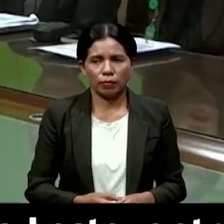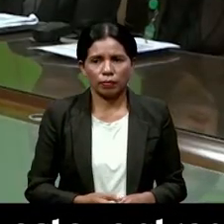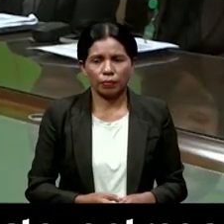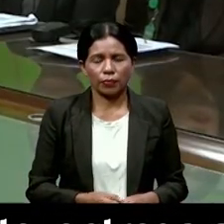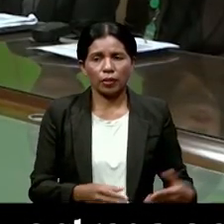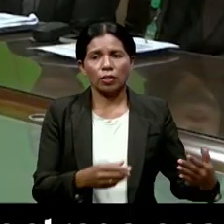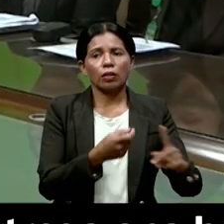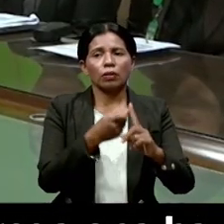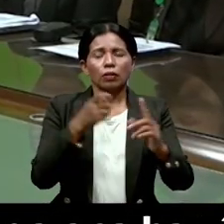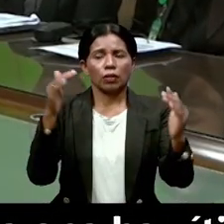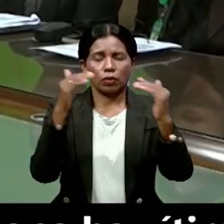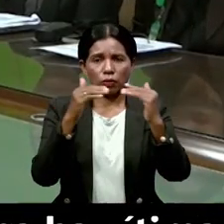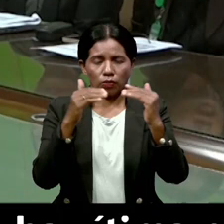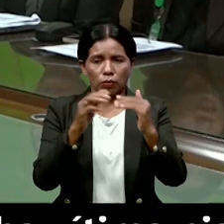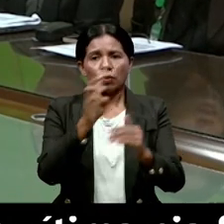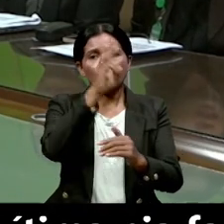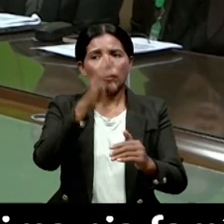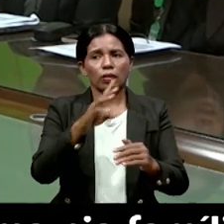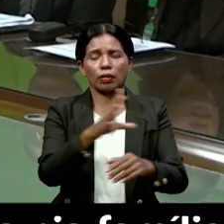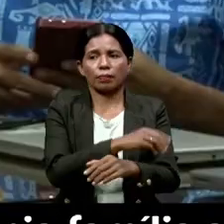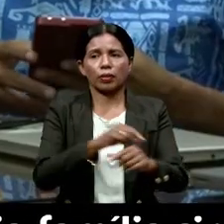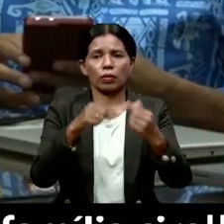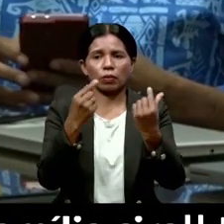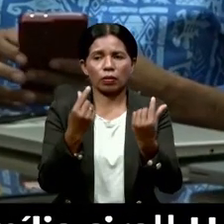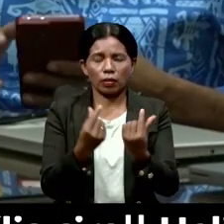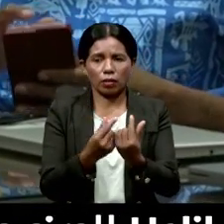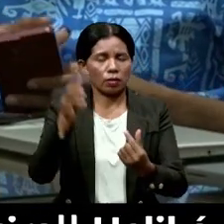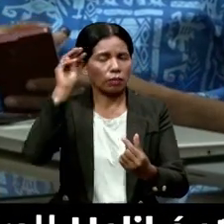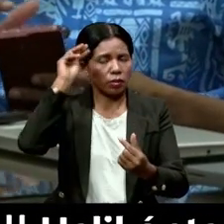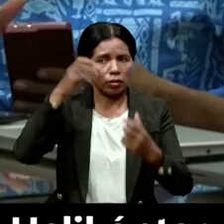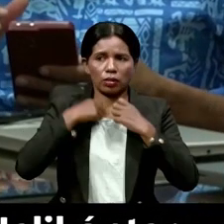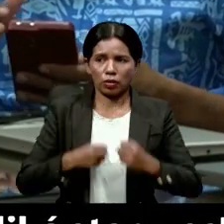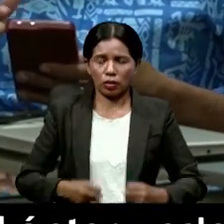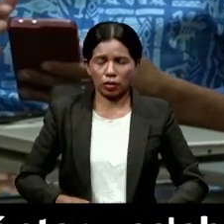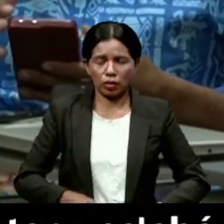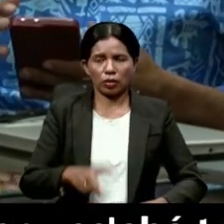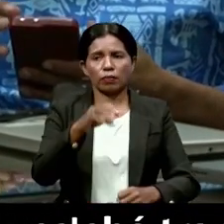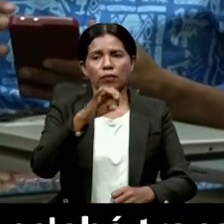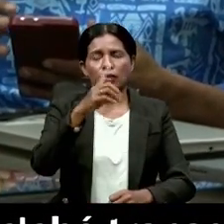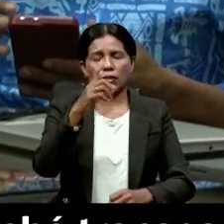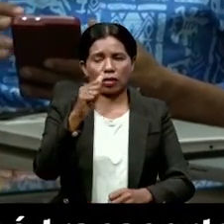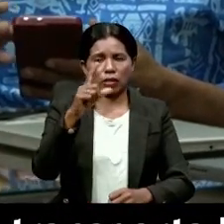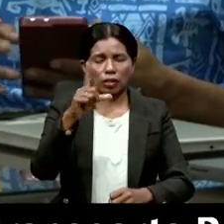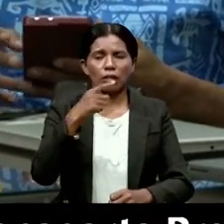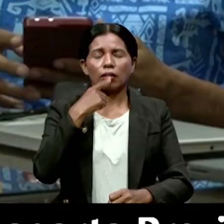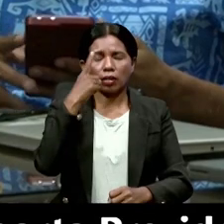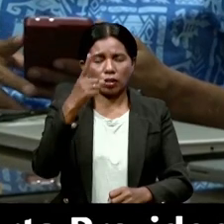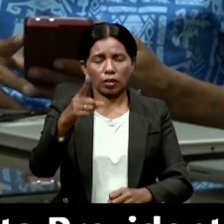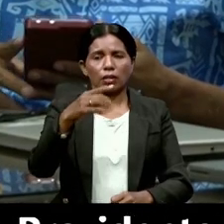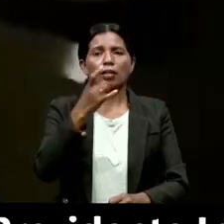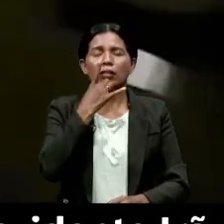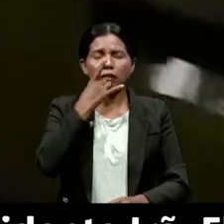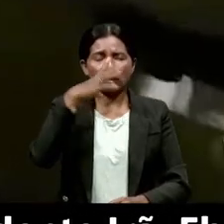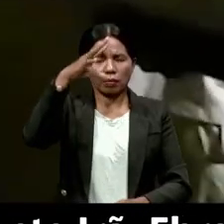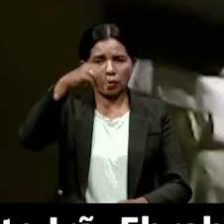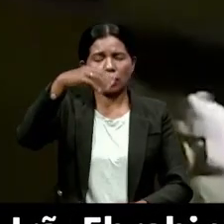Lihusi conferência imprensa quarta né porta-voz equipa integrado Ministério Saúde Vidal de Jesus Lopes atetem eletricidade matelaca